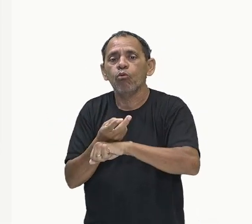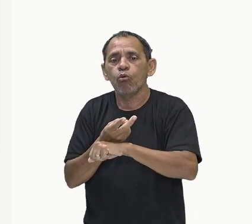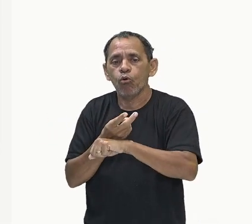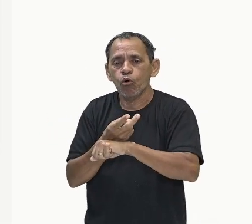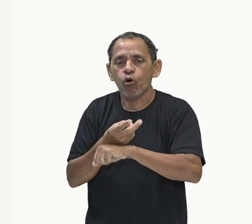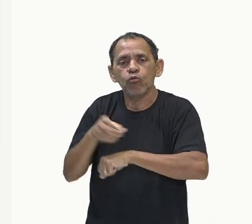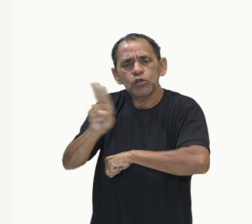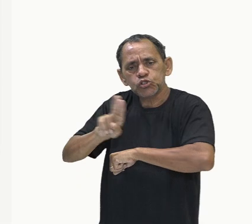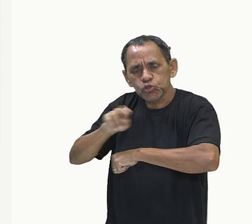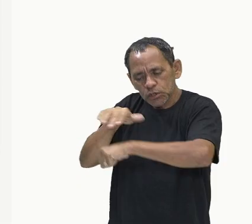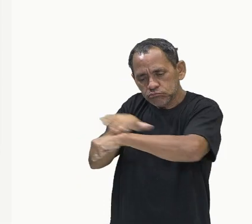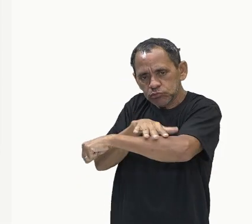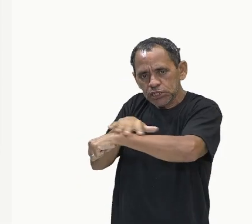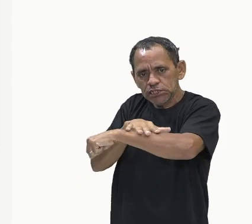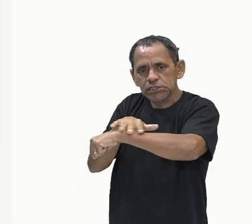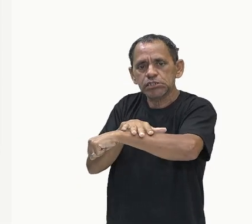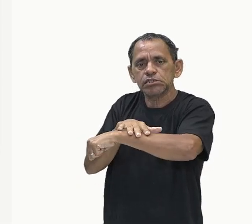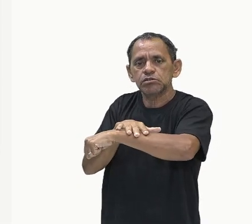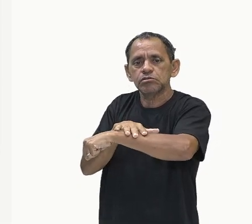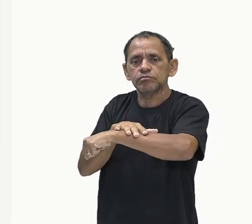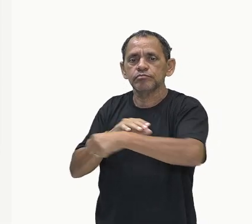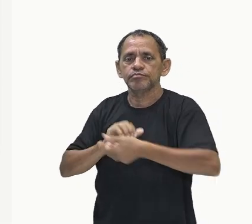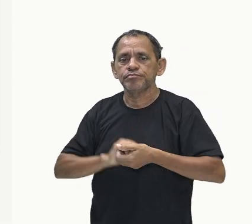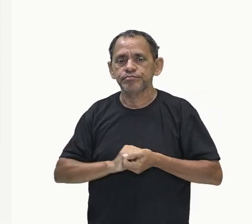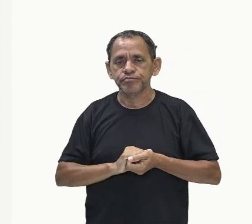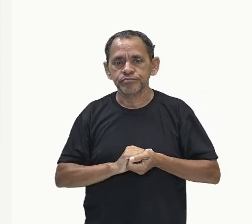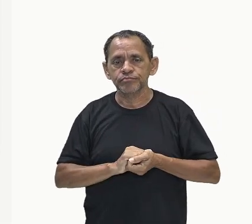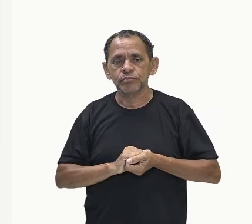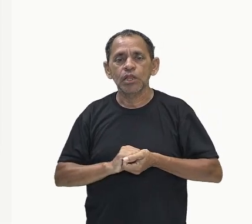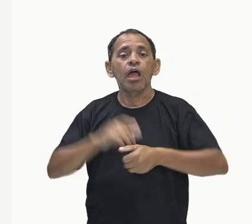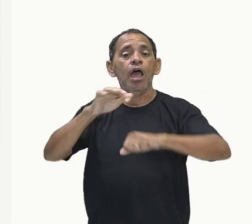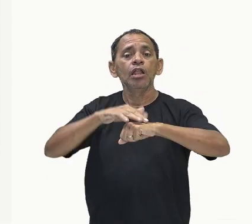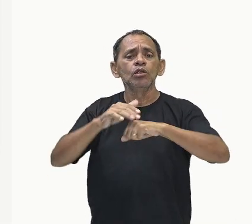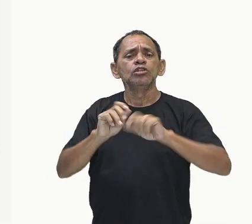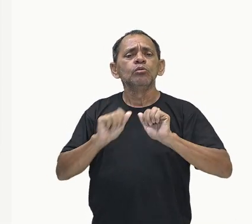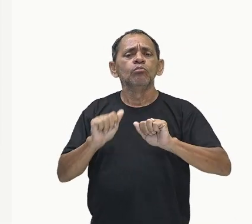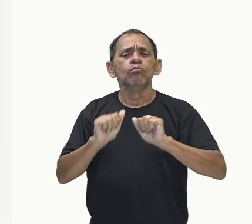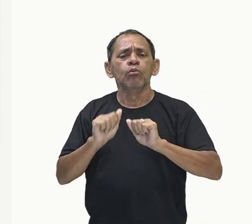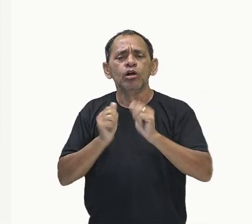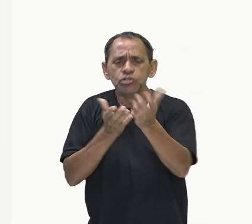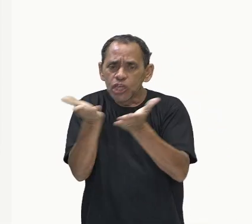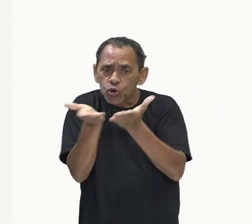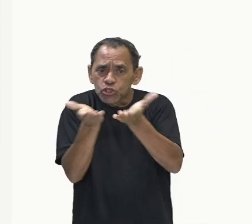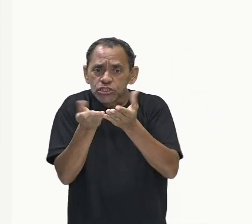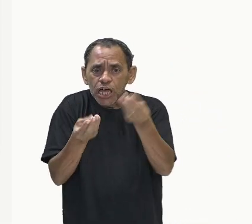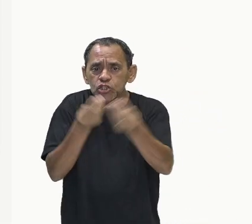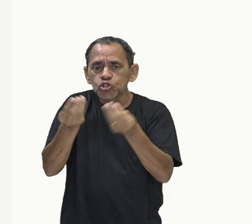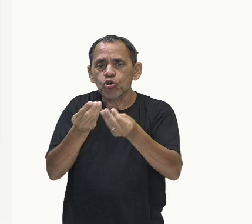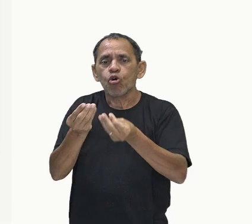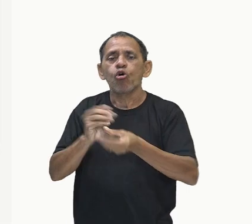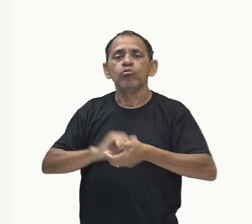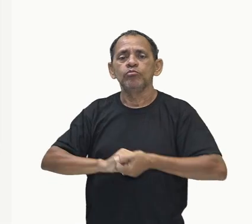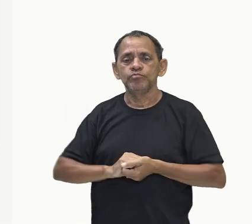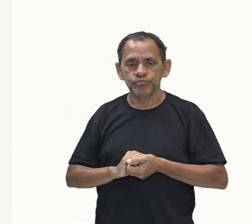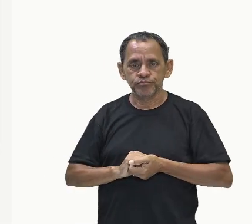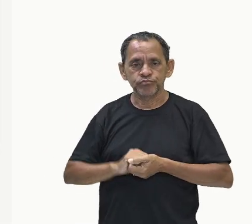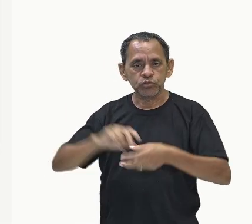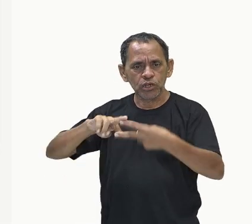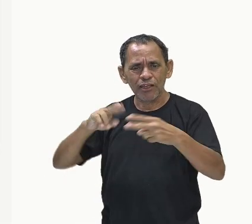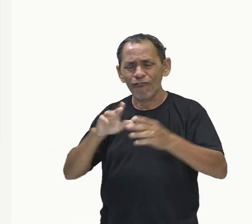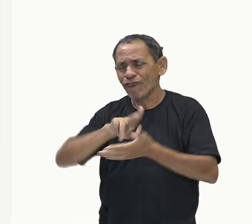no tecido em questão. As doenças que podem ser tratadas com a terapia gênica são